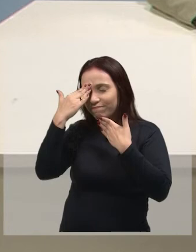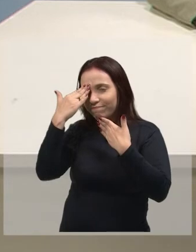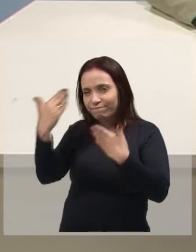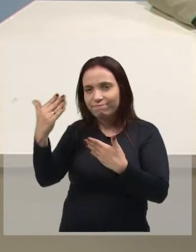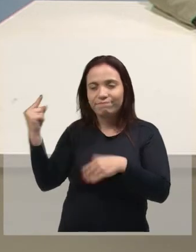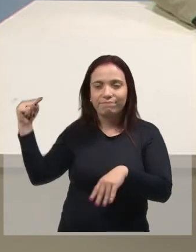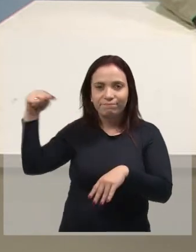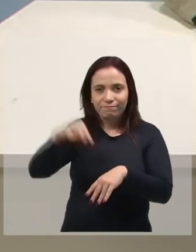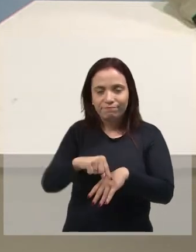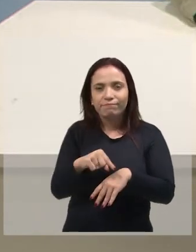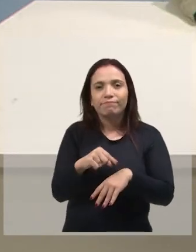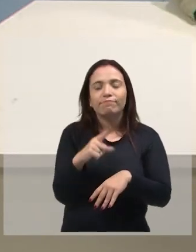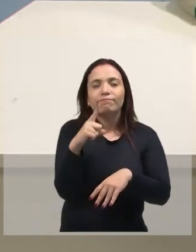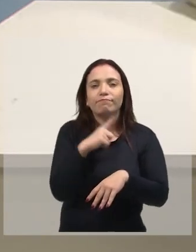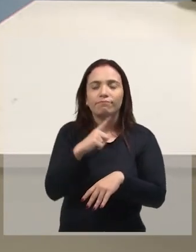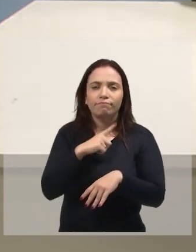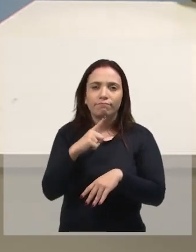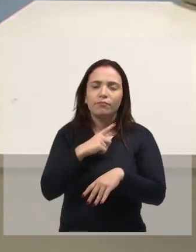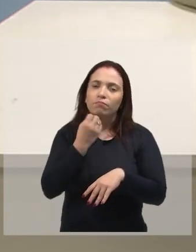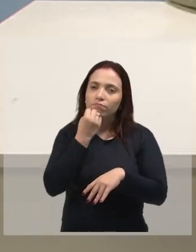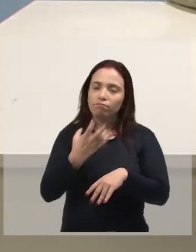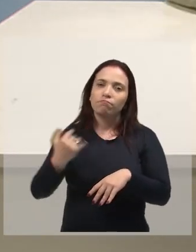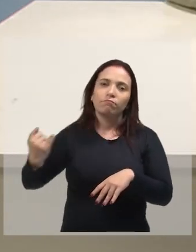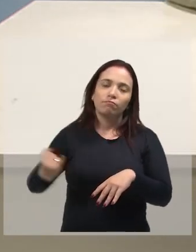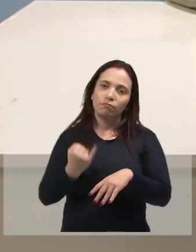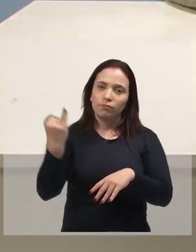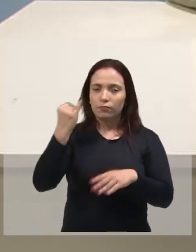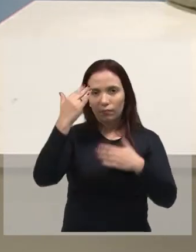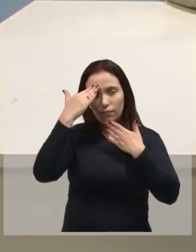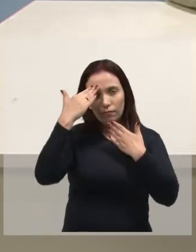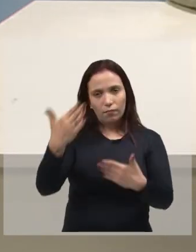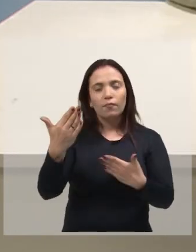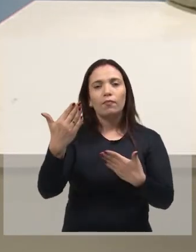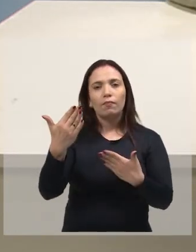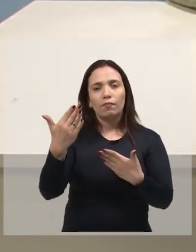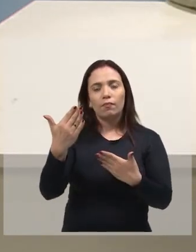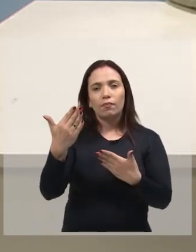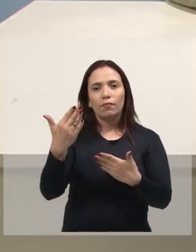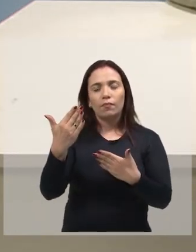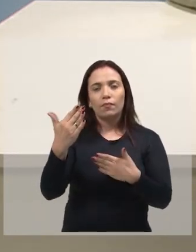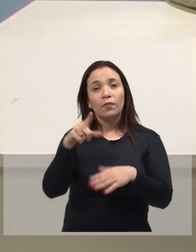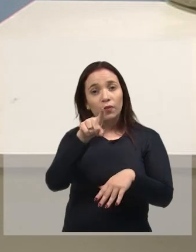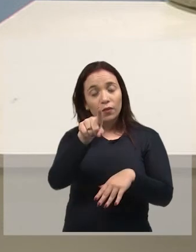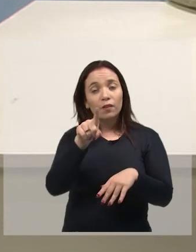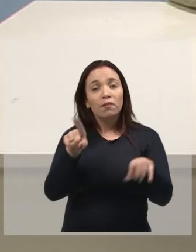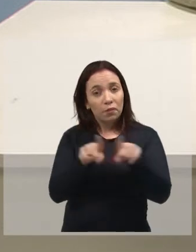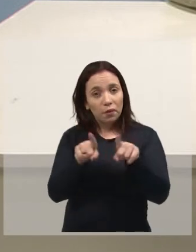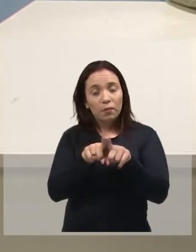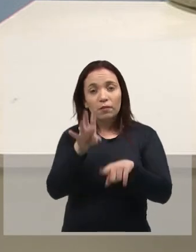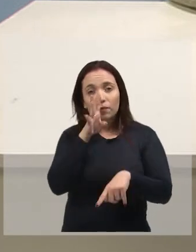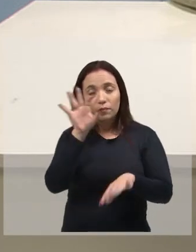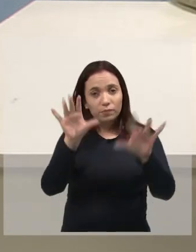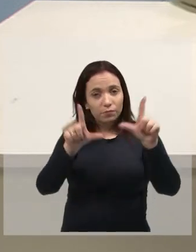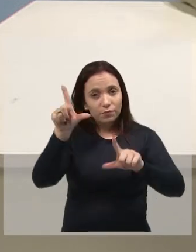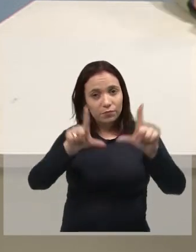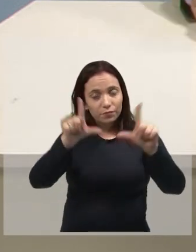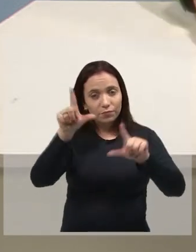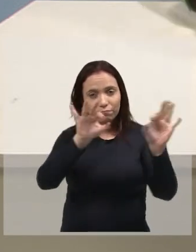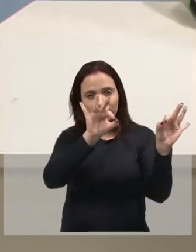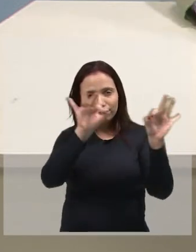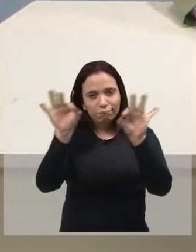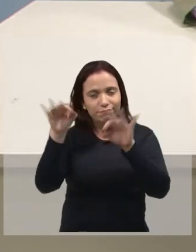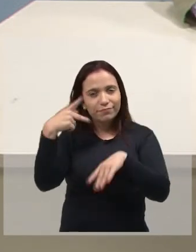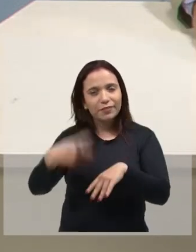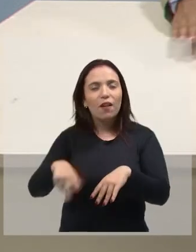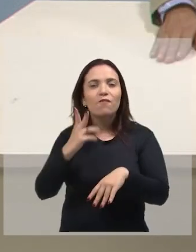Paulo. sua presença aqui, uma presença sempre importante. E obrigado a você também, telespectador e telespectadora